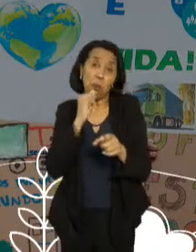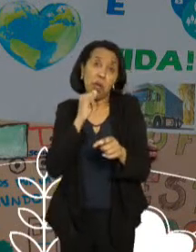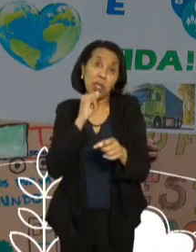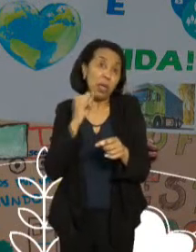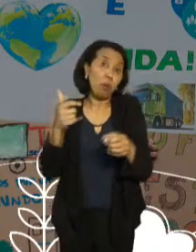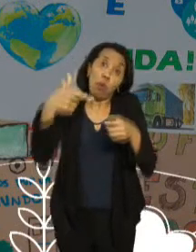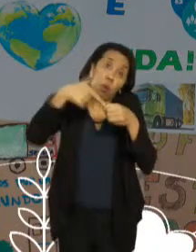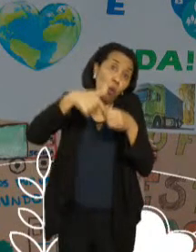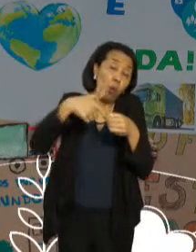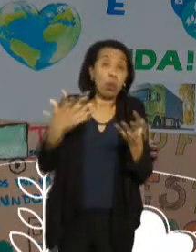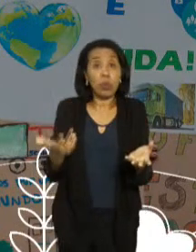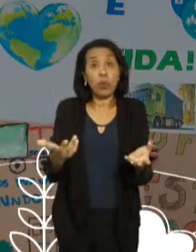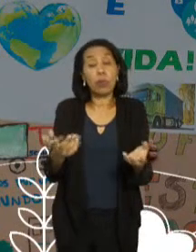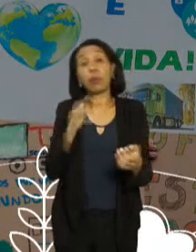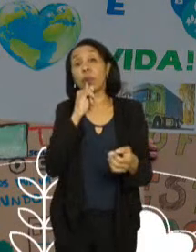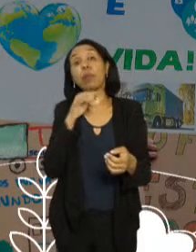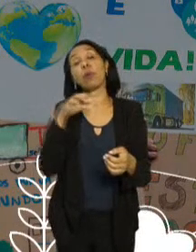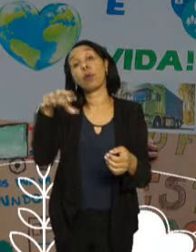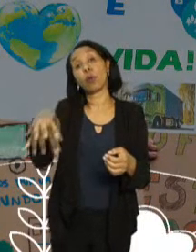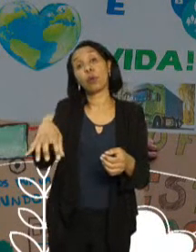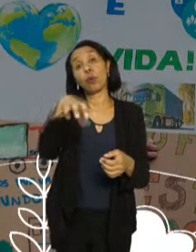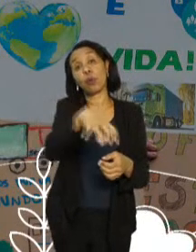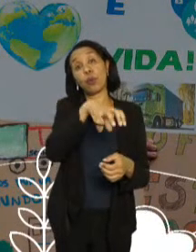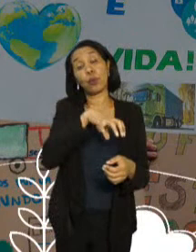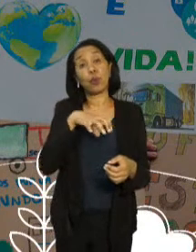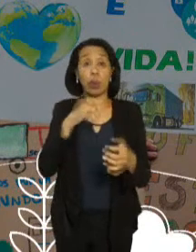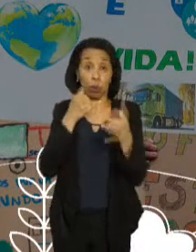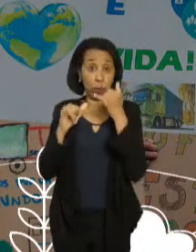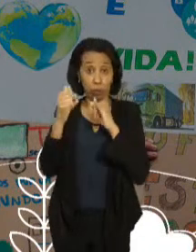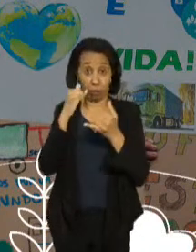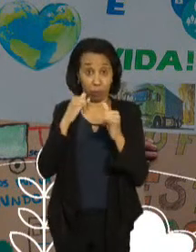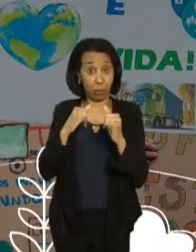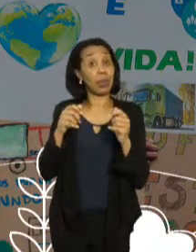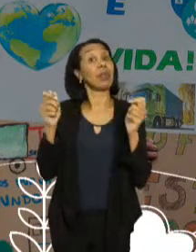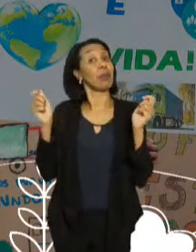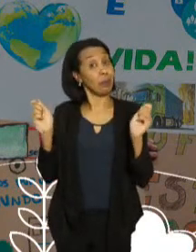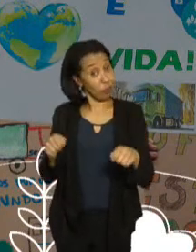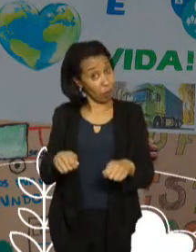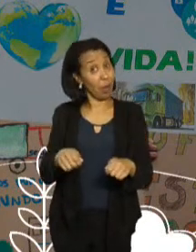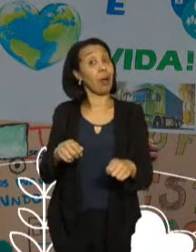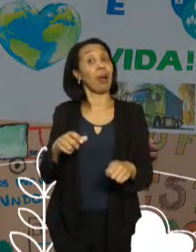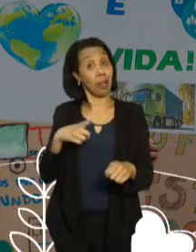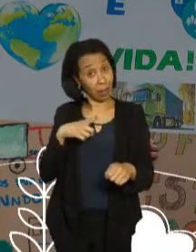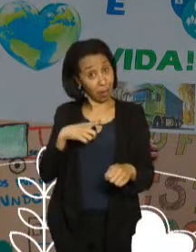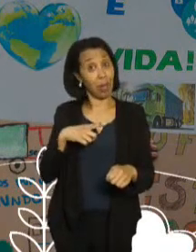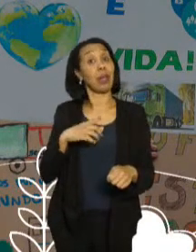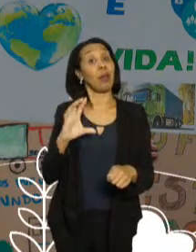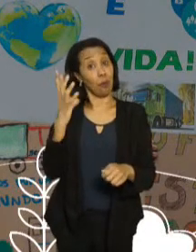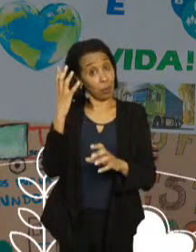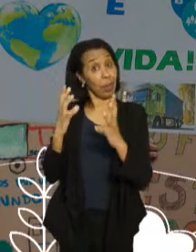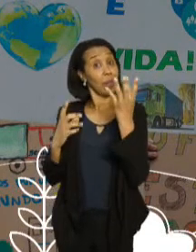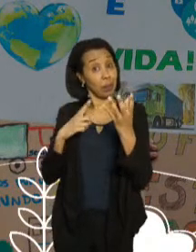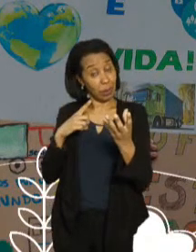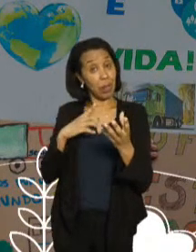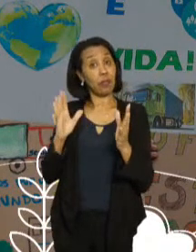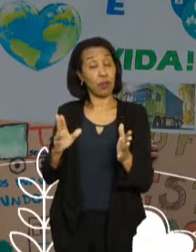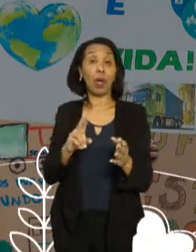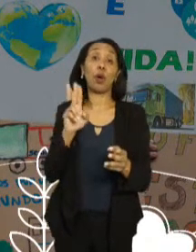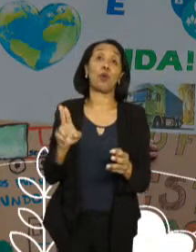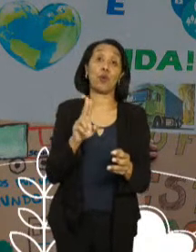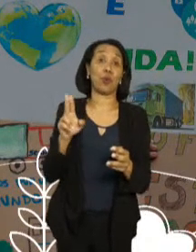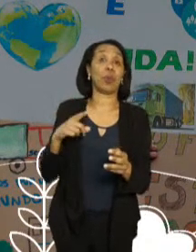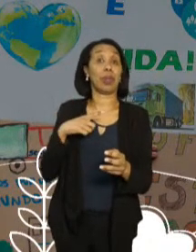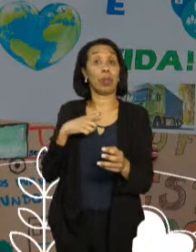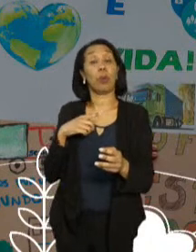exemplo. Então, no setor sucroenergético, isso já está acontecendo e já está sendo viabilizado, de forma que